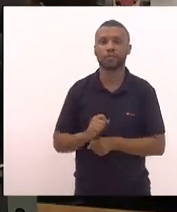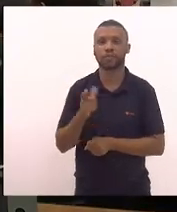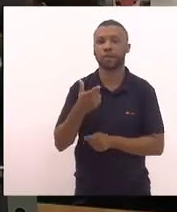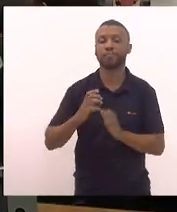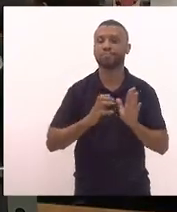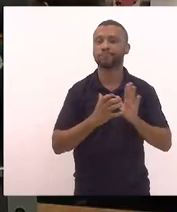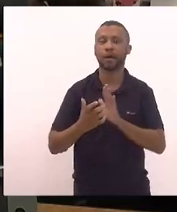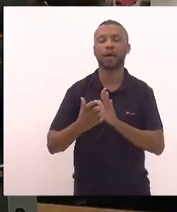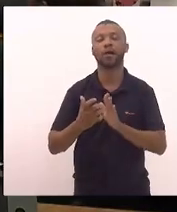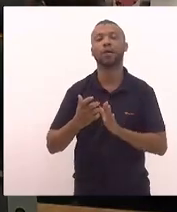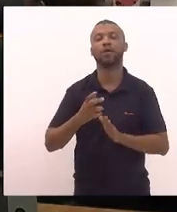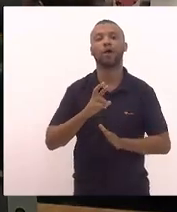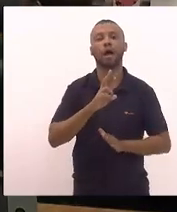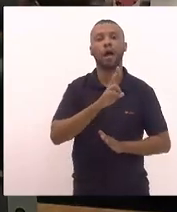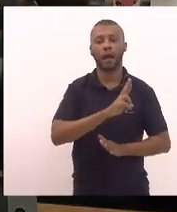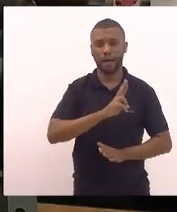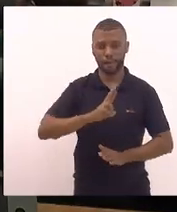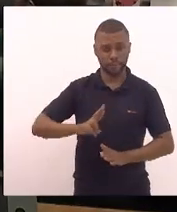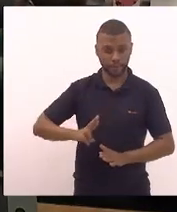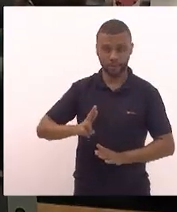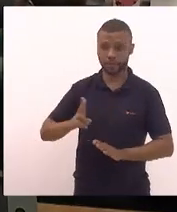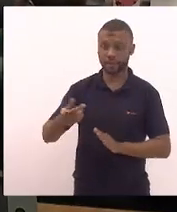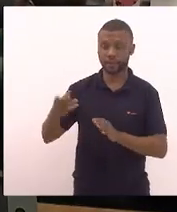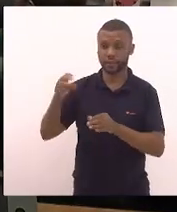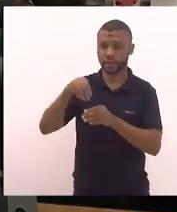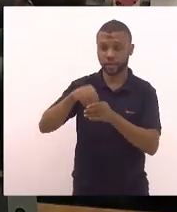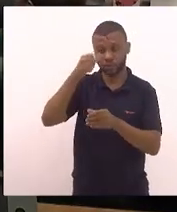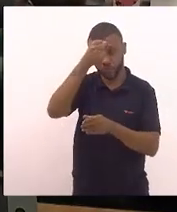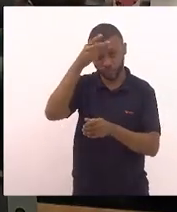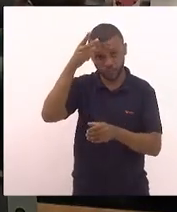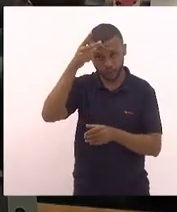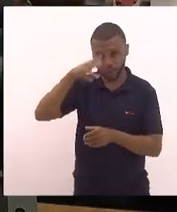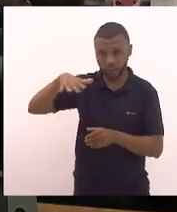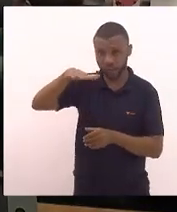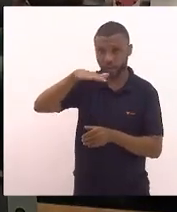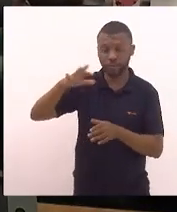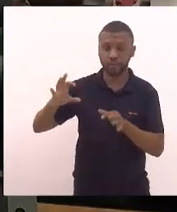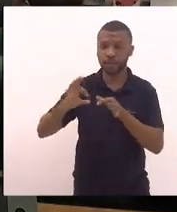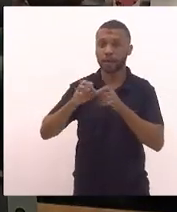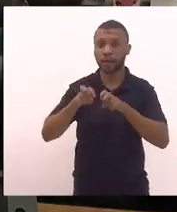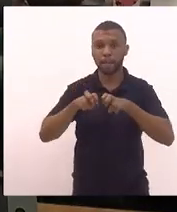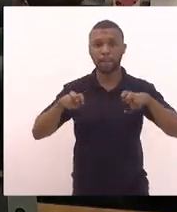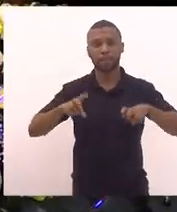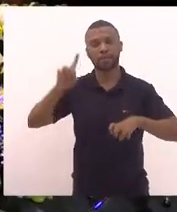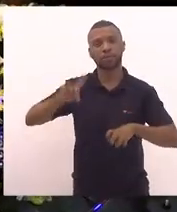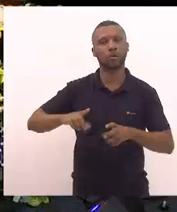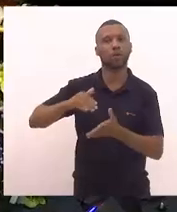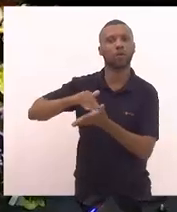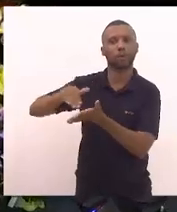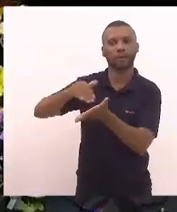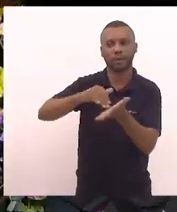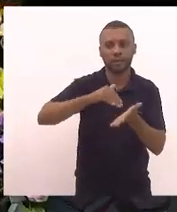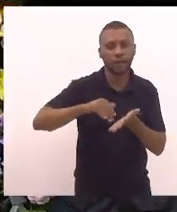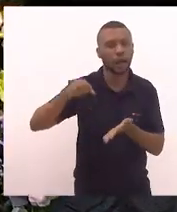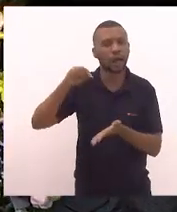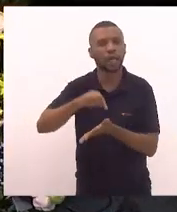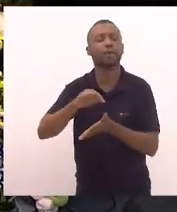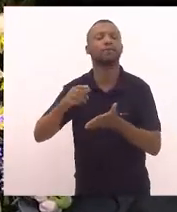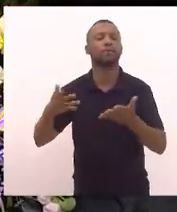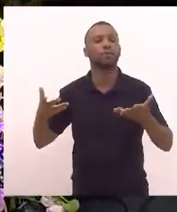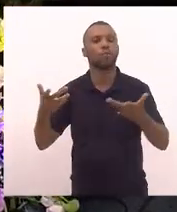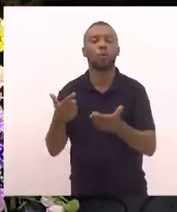Partido Republicano. No Legislativo Municipal, integra a mesa diretora como secretária,